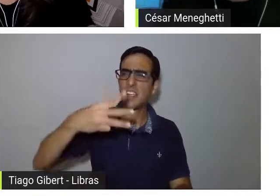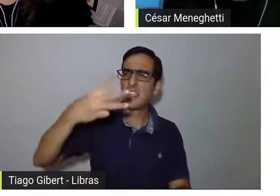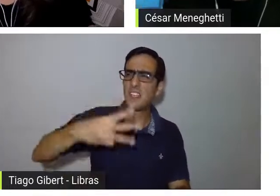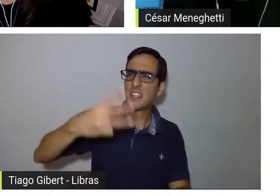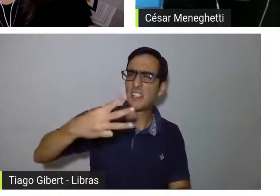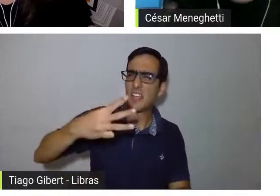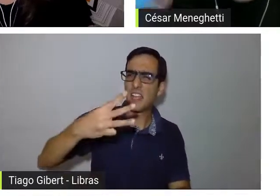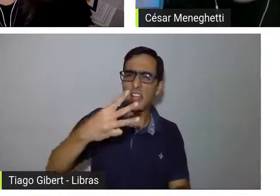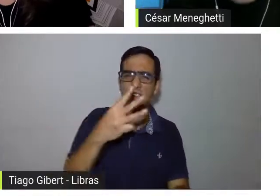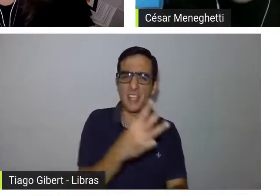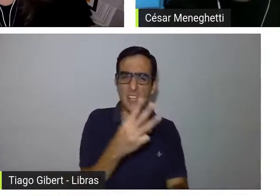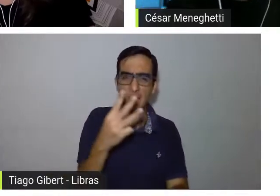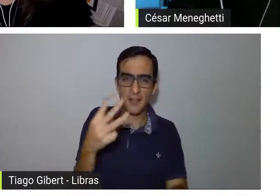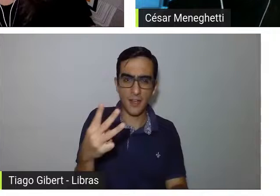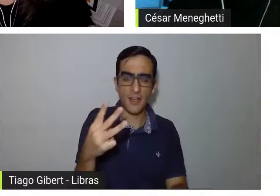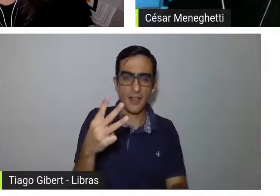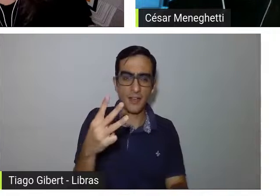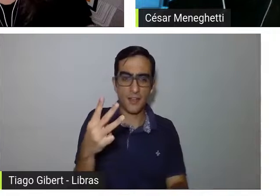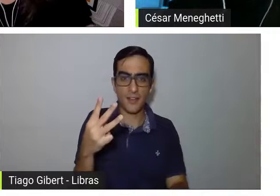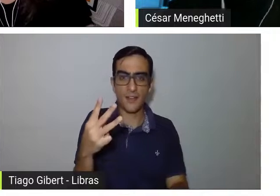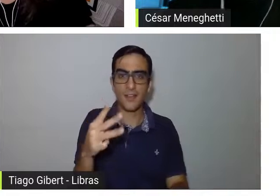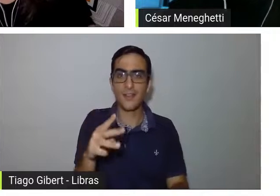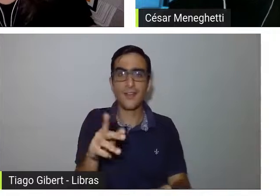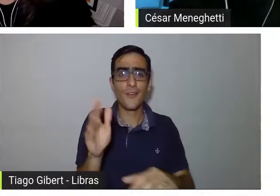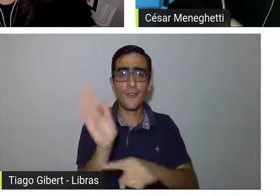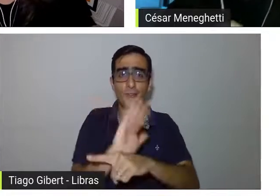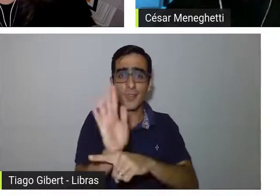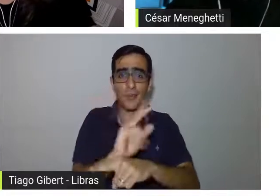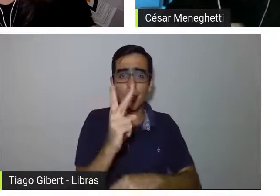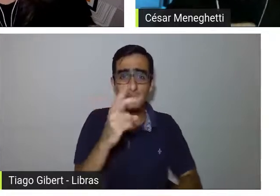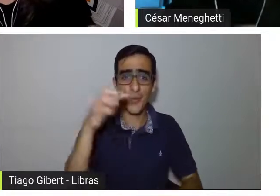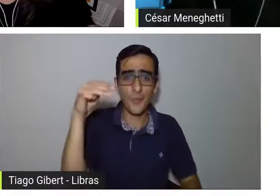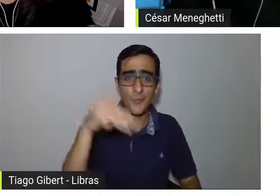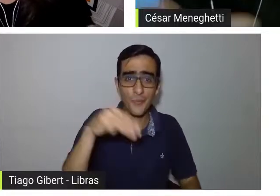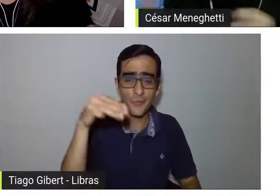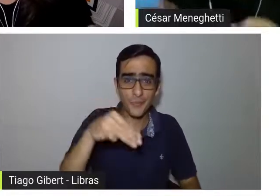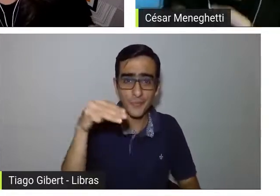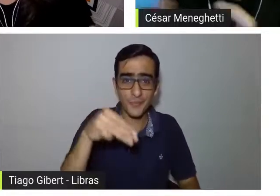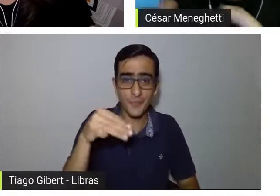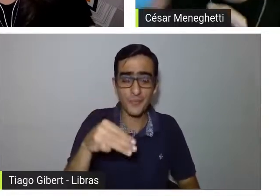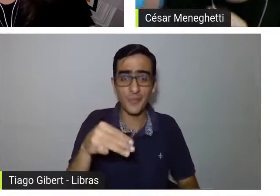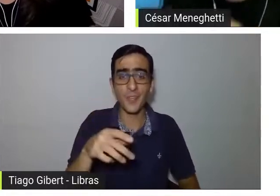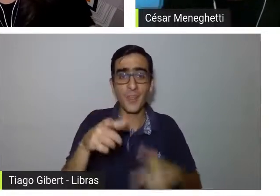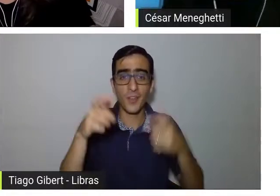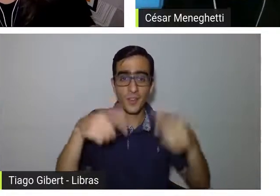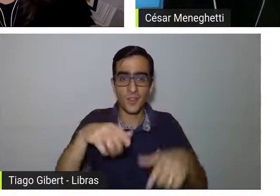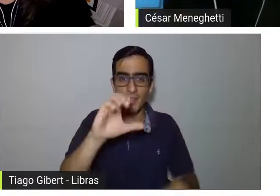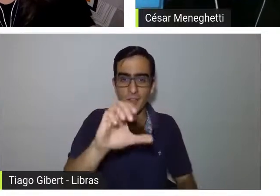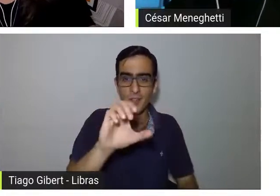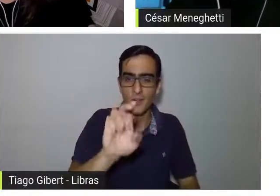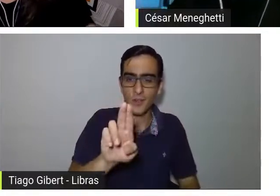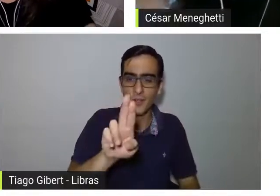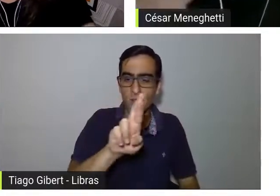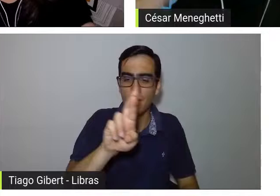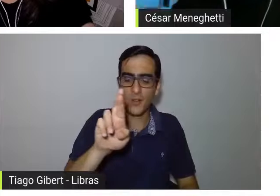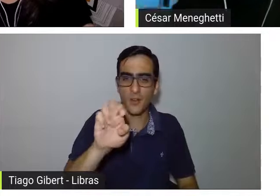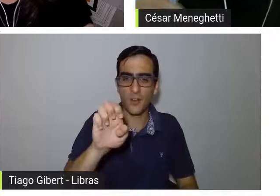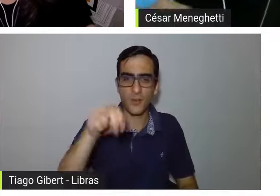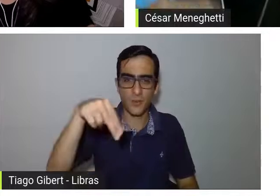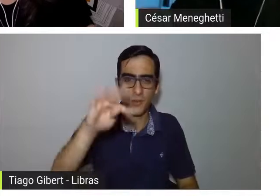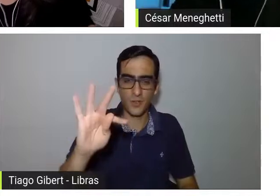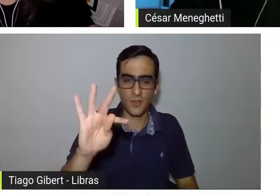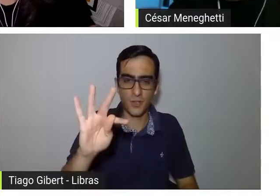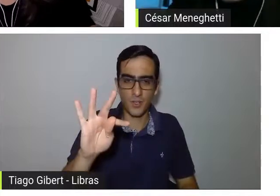33º London Film Festival com esse filminho de 2 minutos, In Current Diversities, chamava